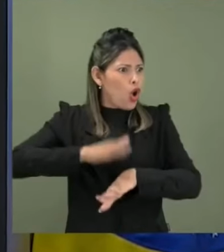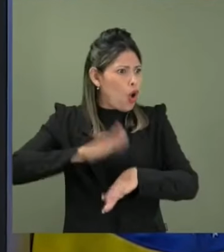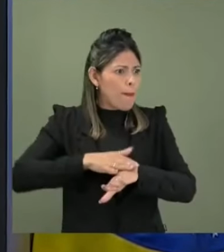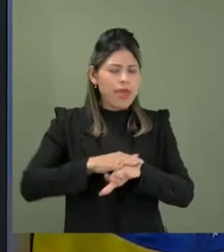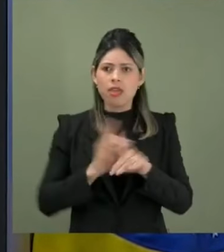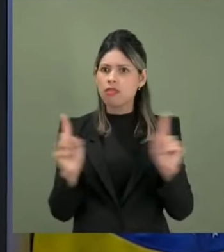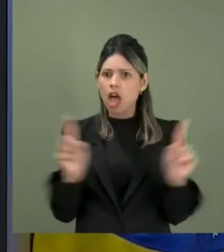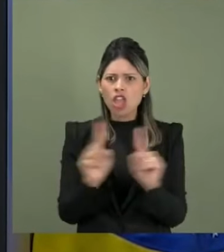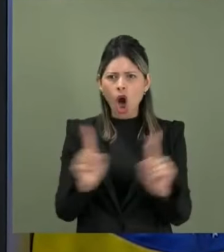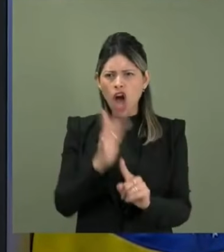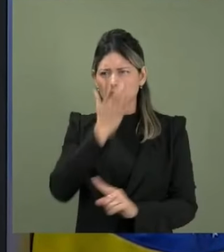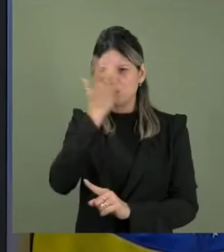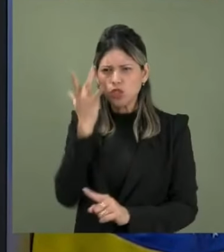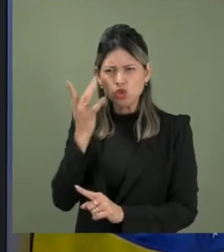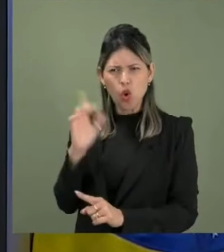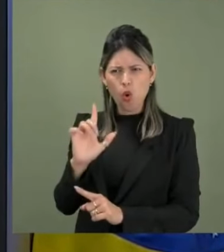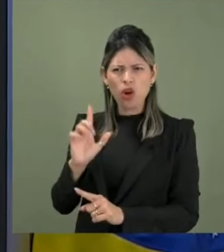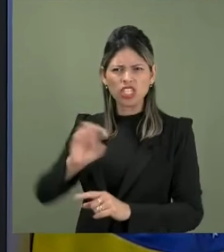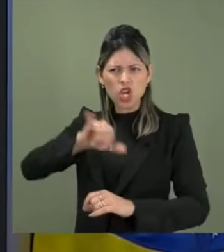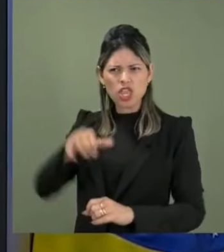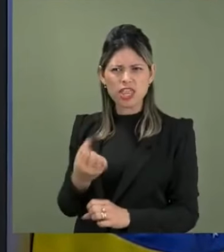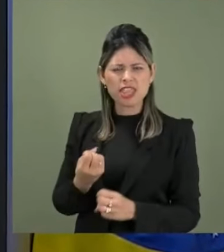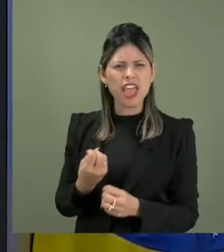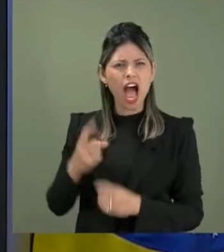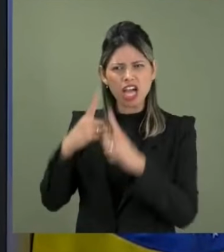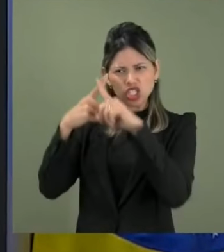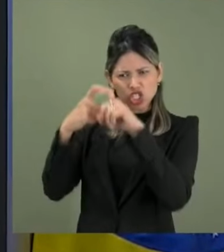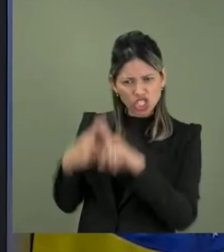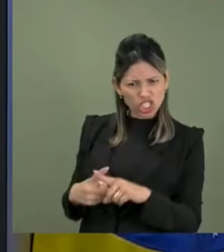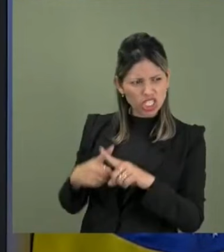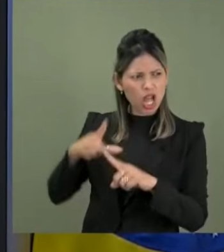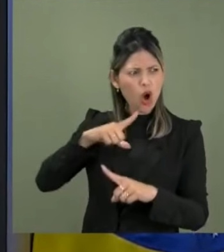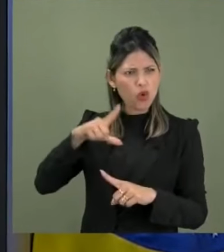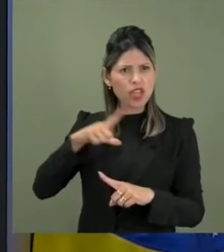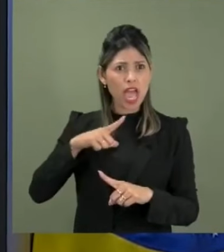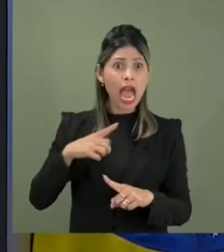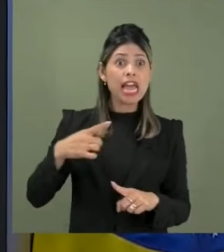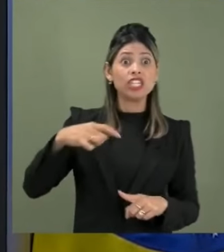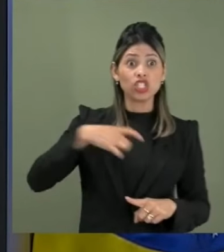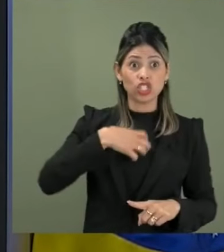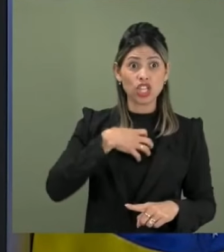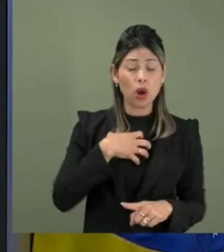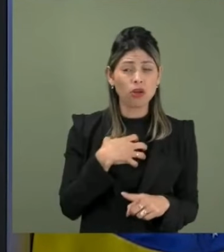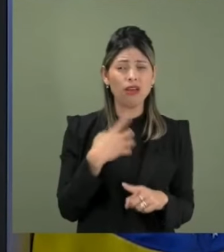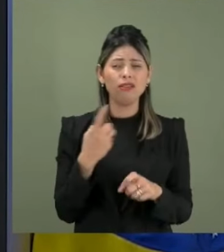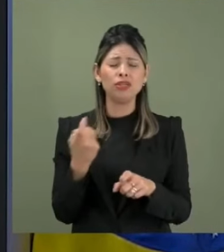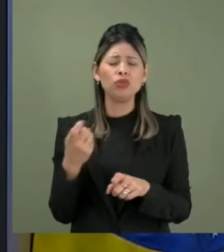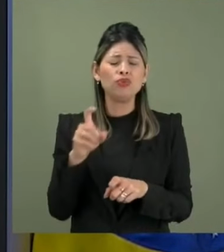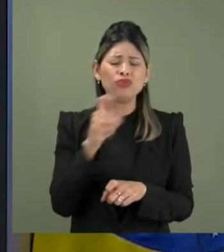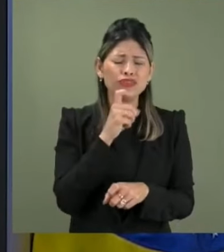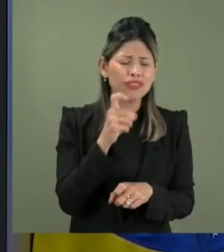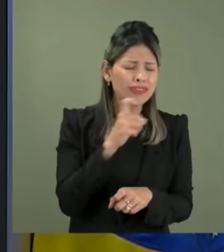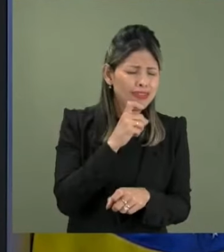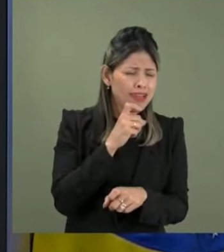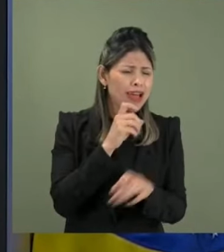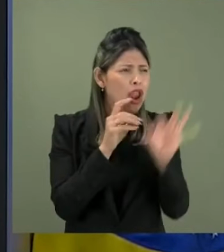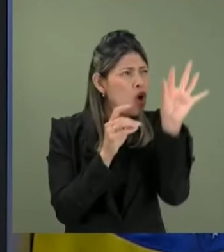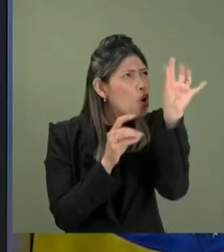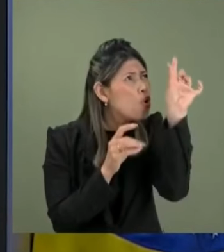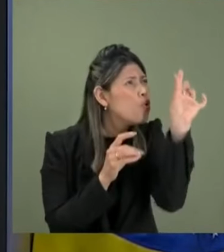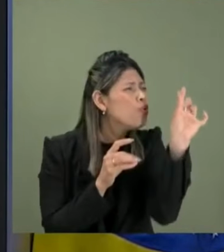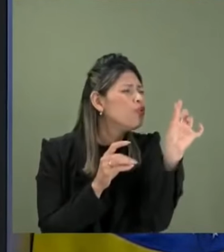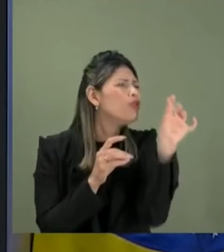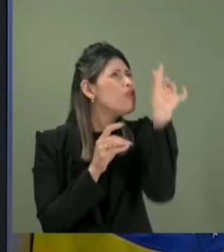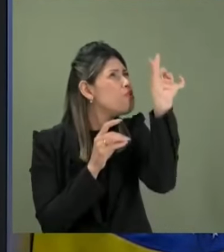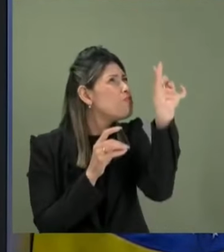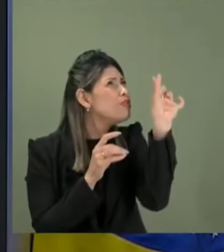que os nazistas permitiram para ele. Primo Levi achou um pingente de gelo, arrancou o pingente de gelo, porque